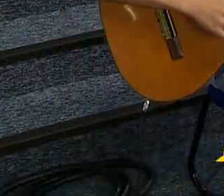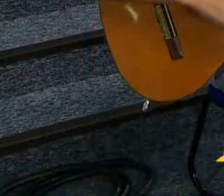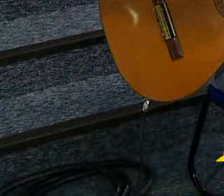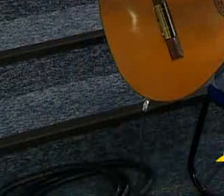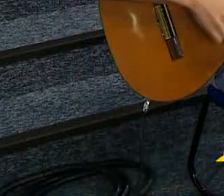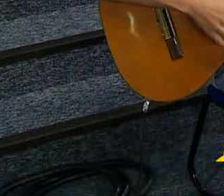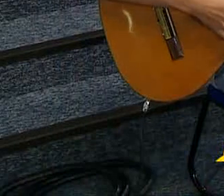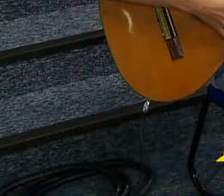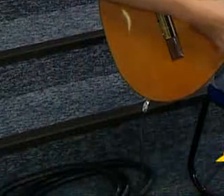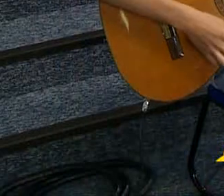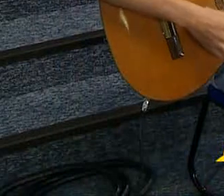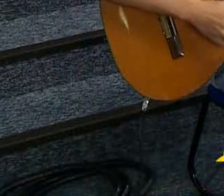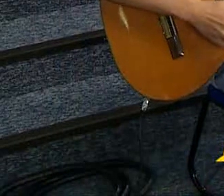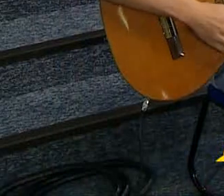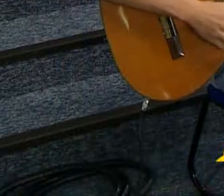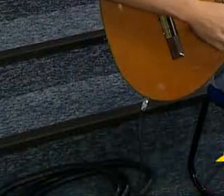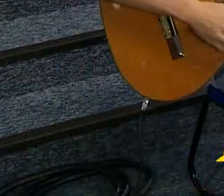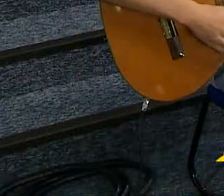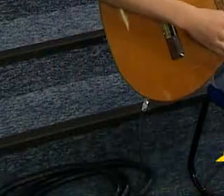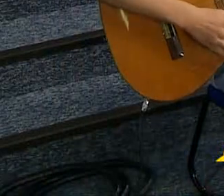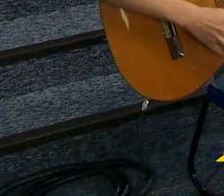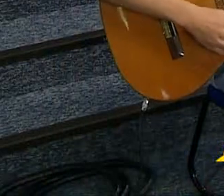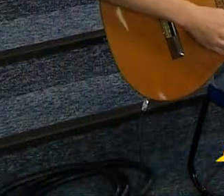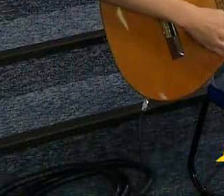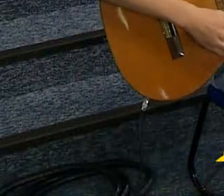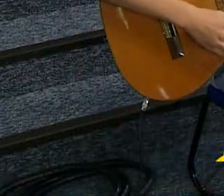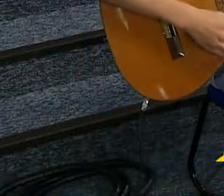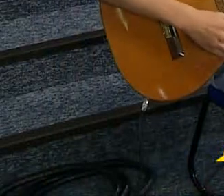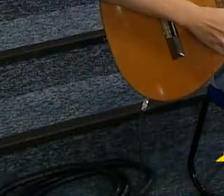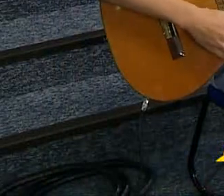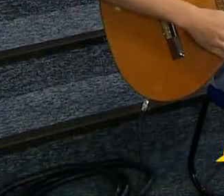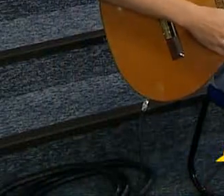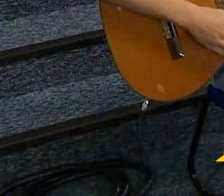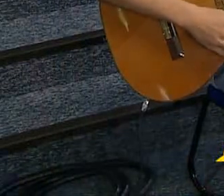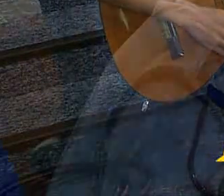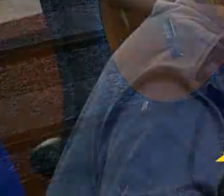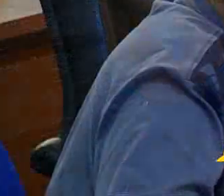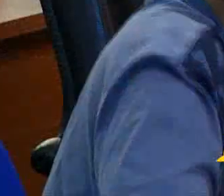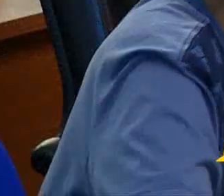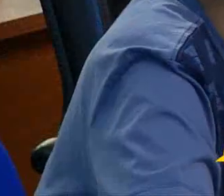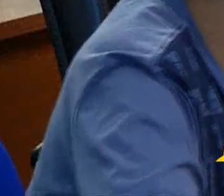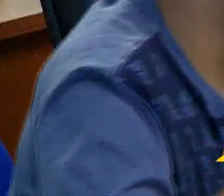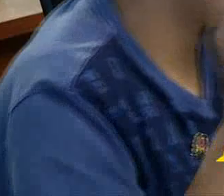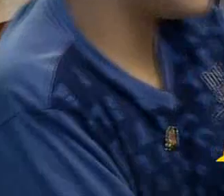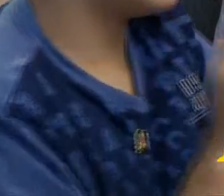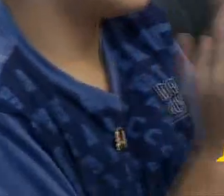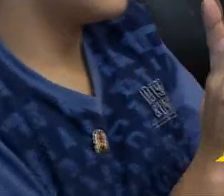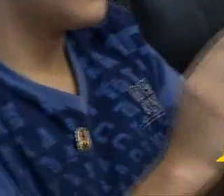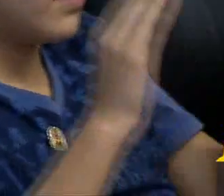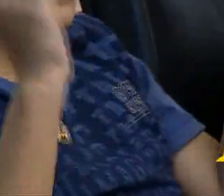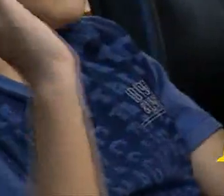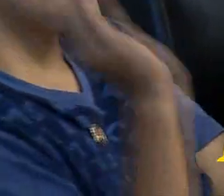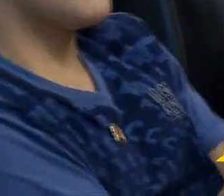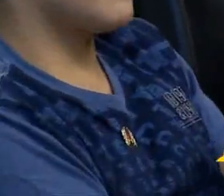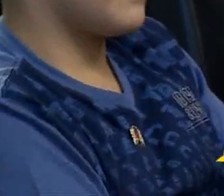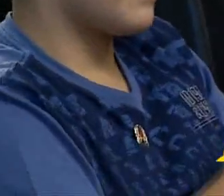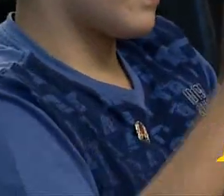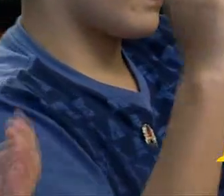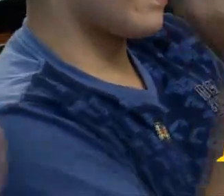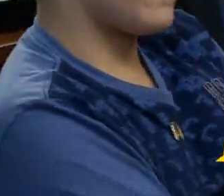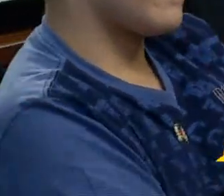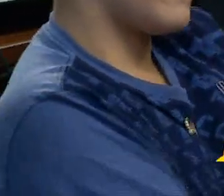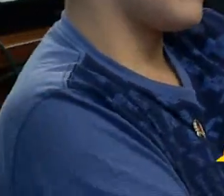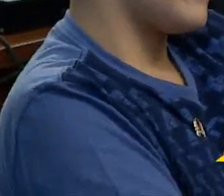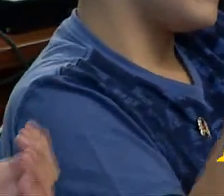Baby, when I leave this world, We were out on a date